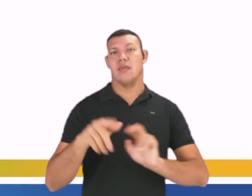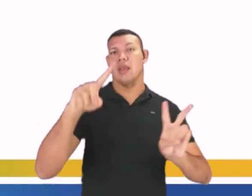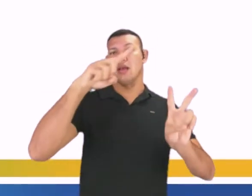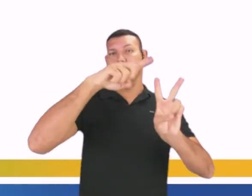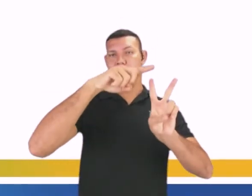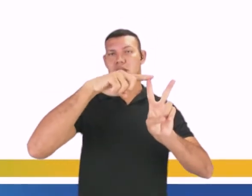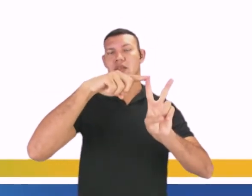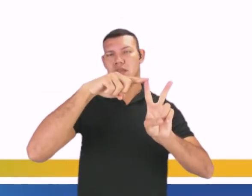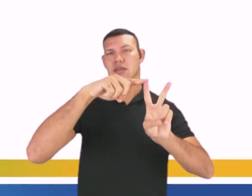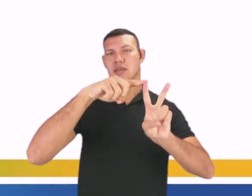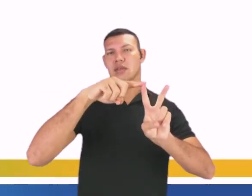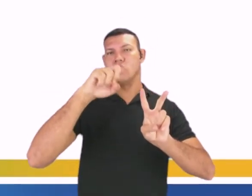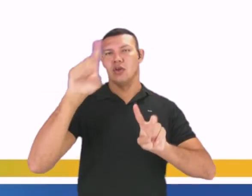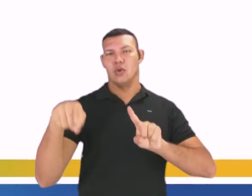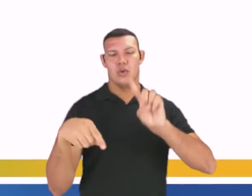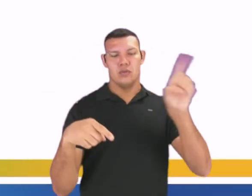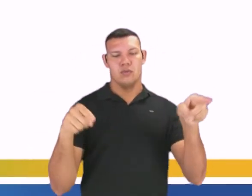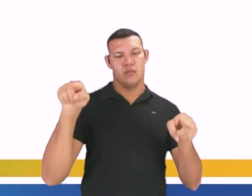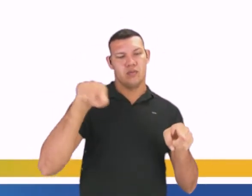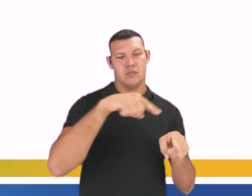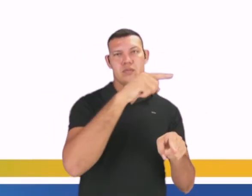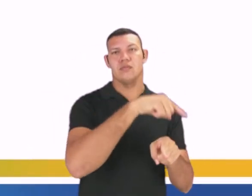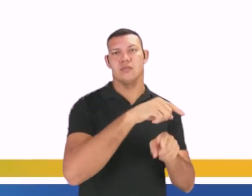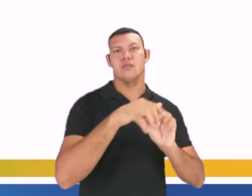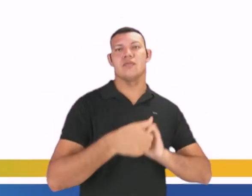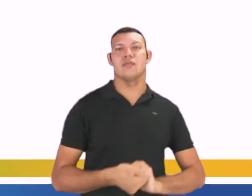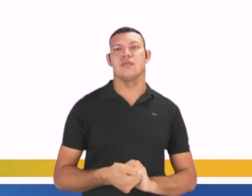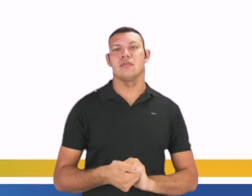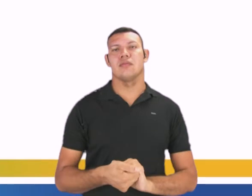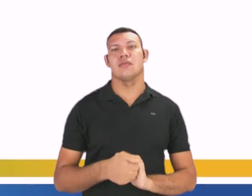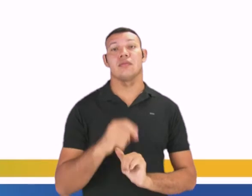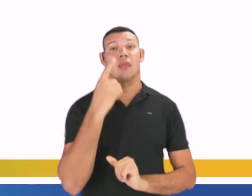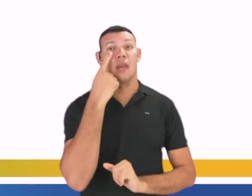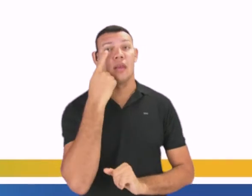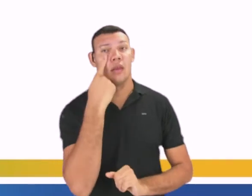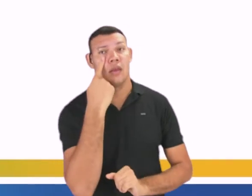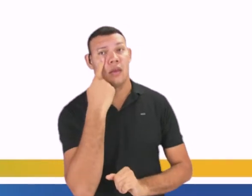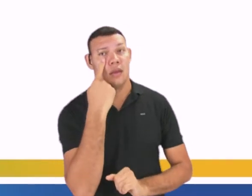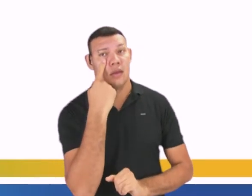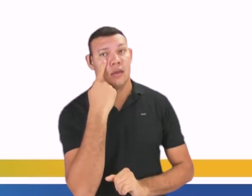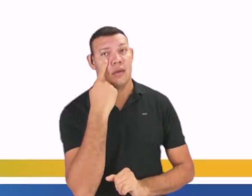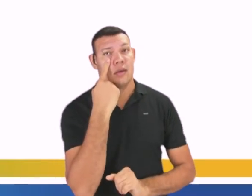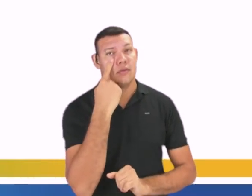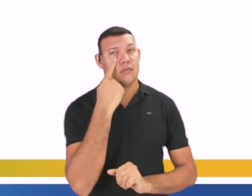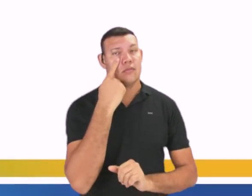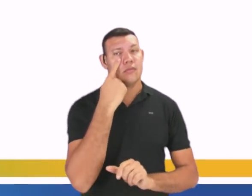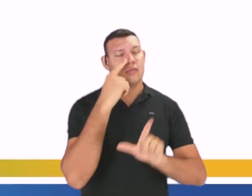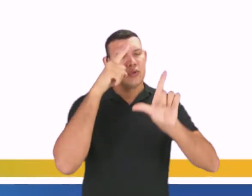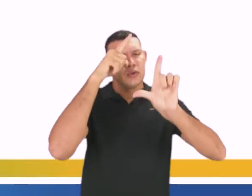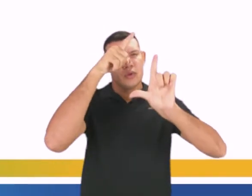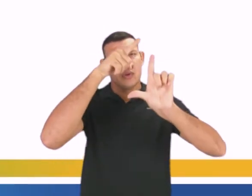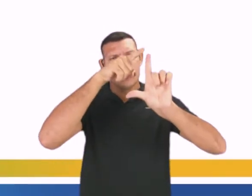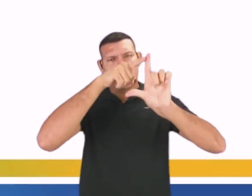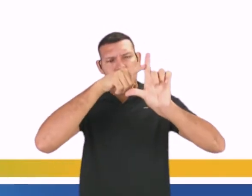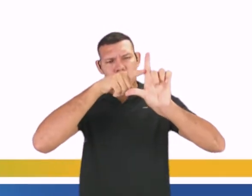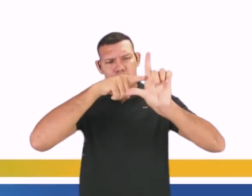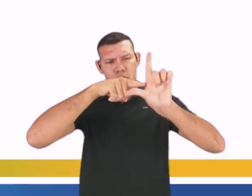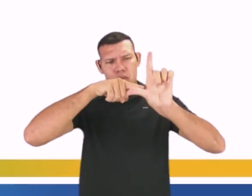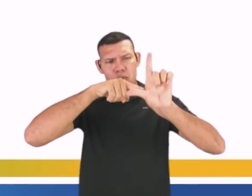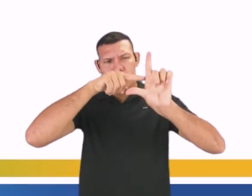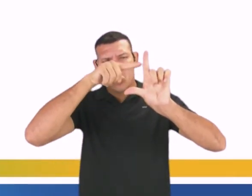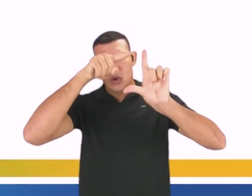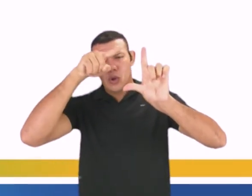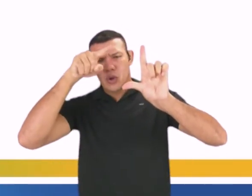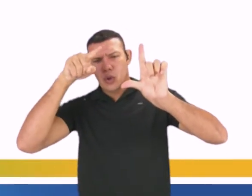a concavidade. E aí é perceptível, quando você observa o gráfico, como ele se comporta,